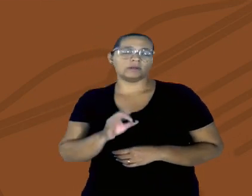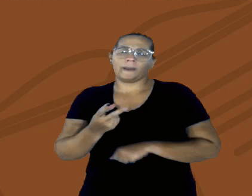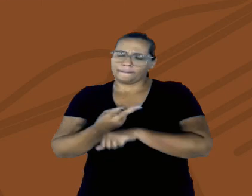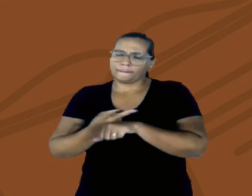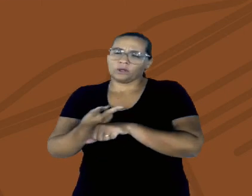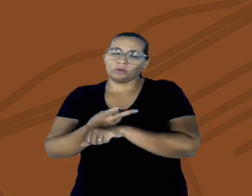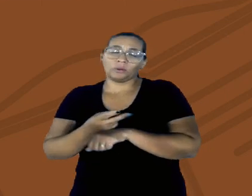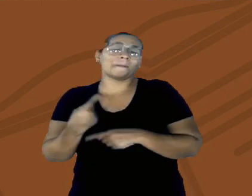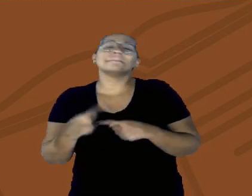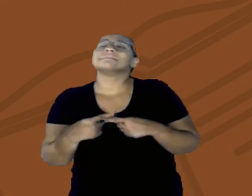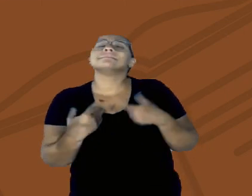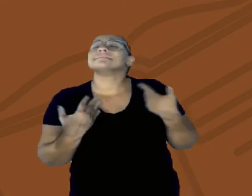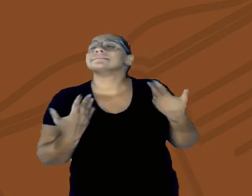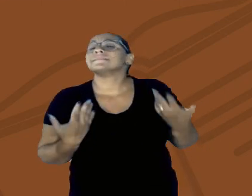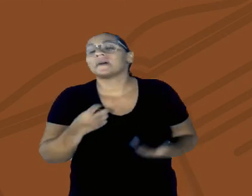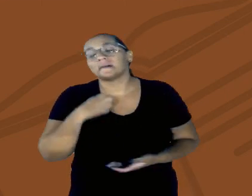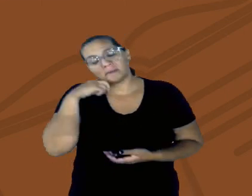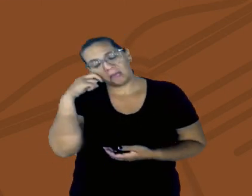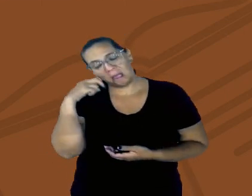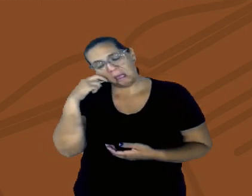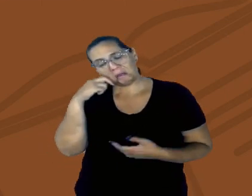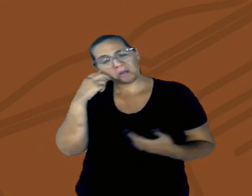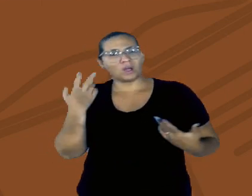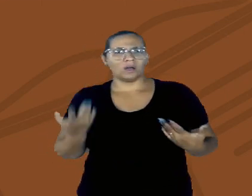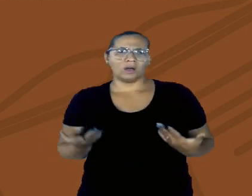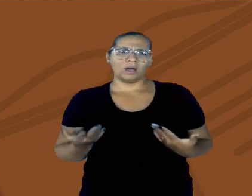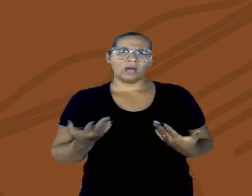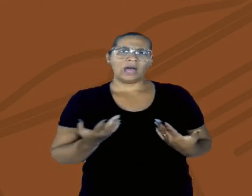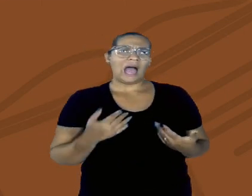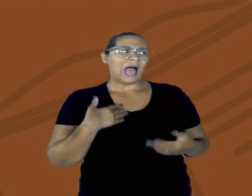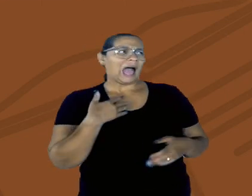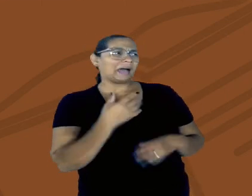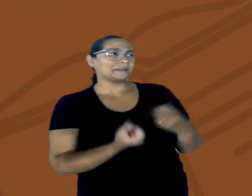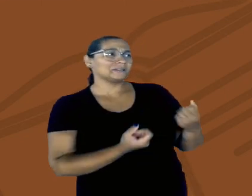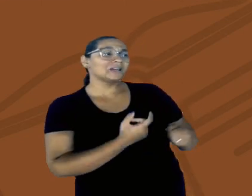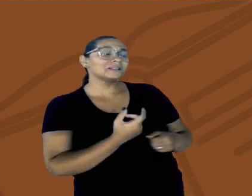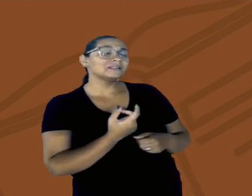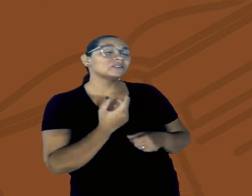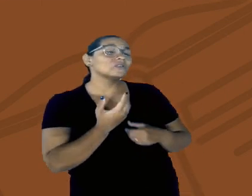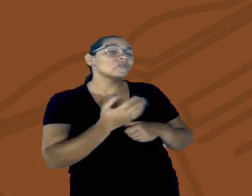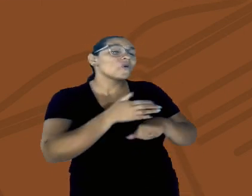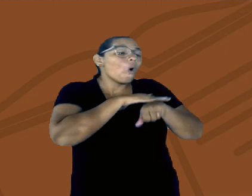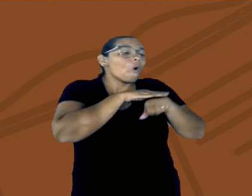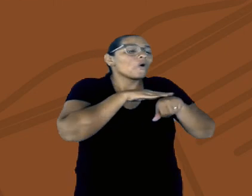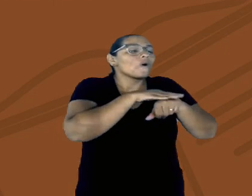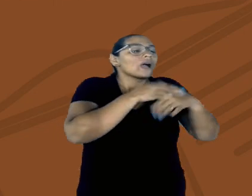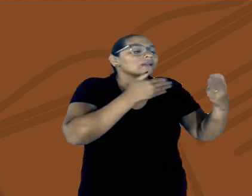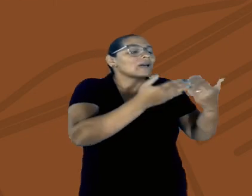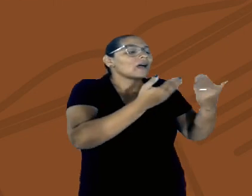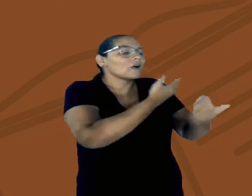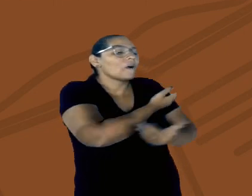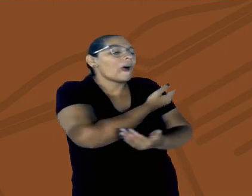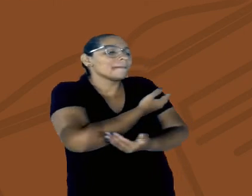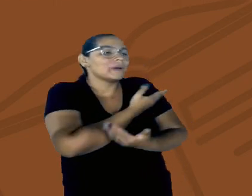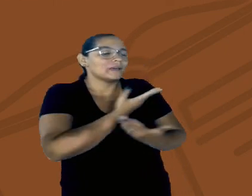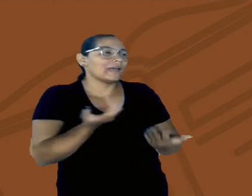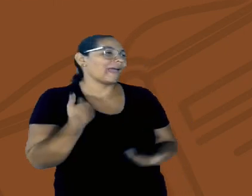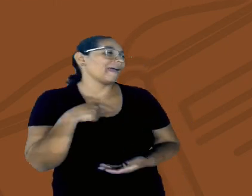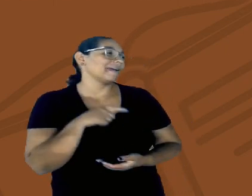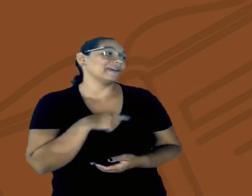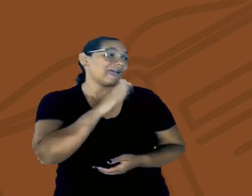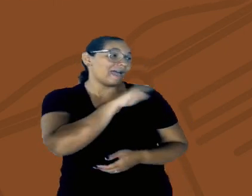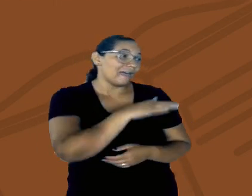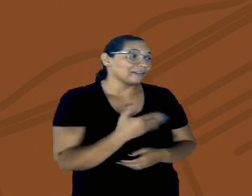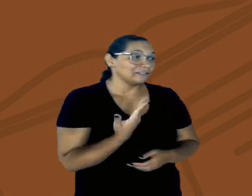quê? Tem vergonha. Aí às vezes a pessoa procura conversar aí com um amigo, com amigas, né? Por exemplo, se eu fulano, olha, me relacionei e tal,